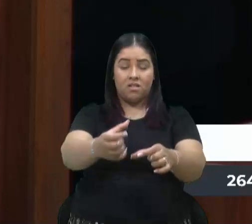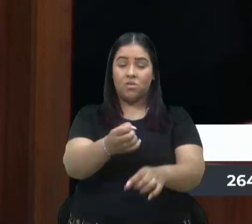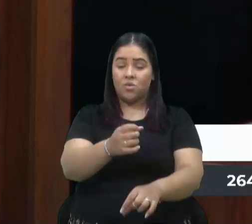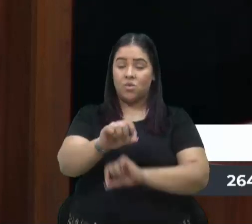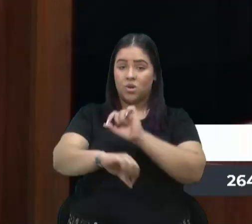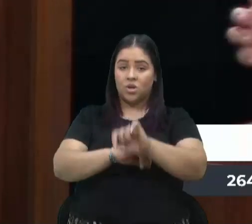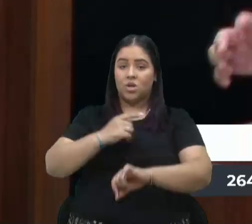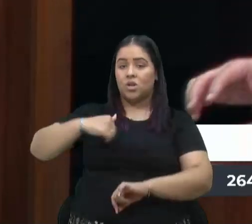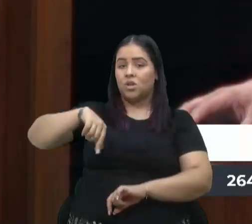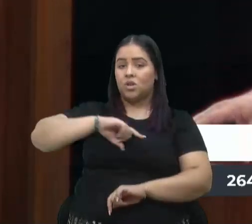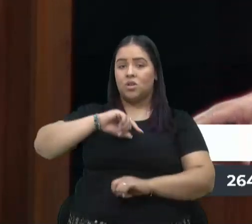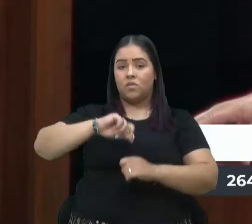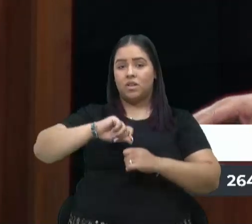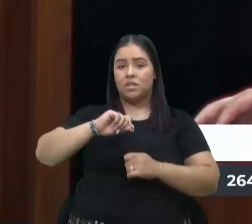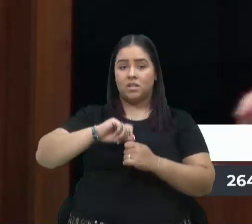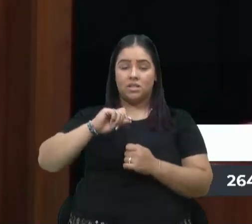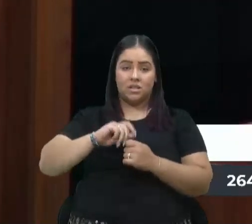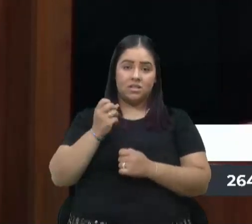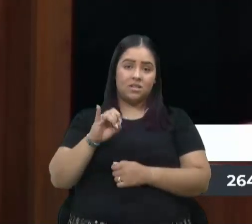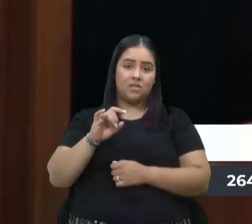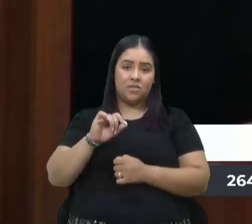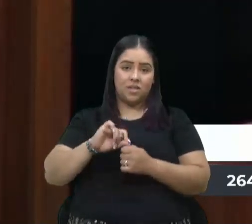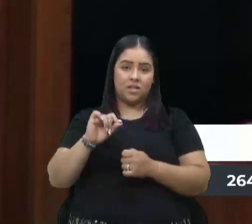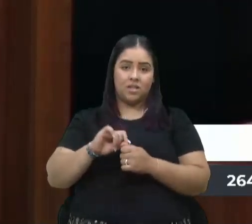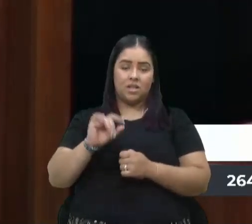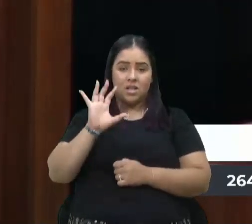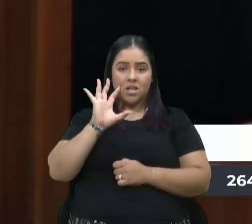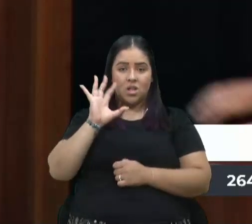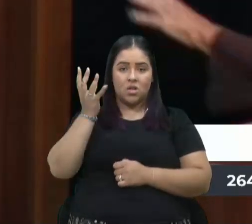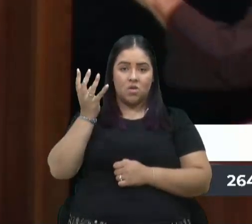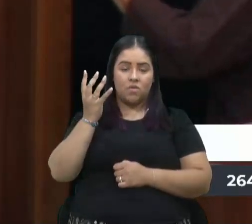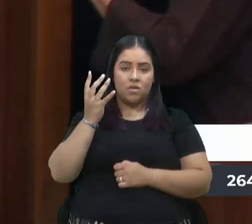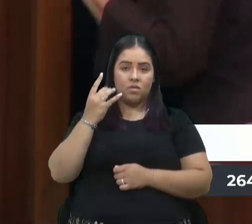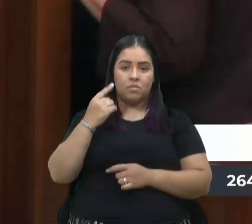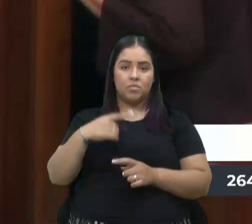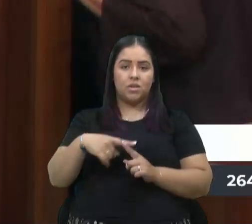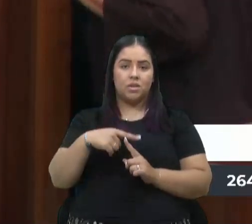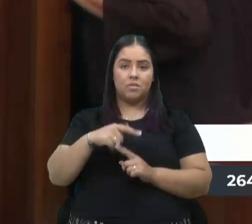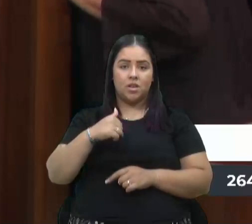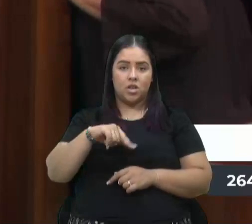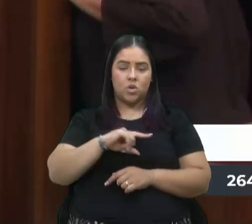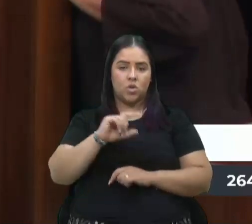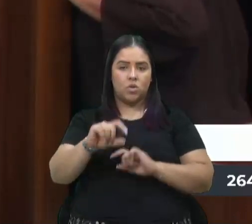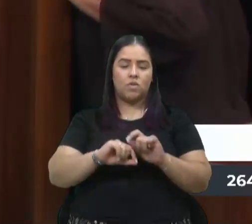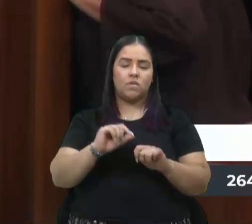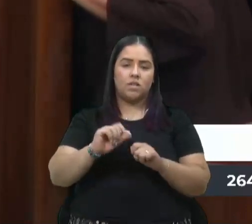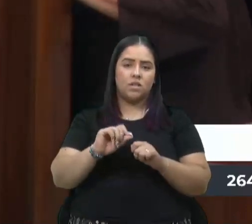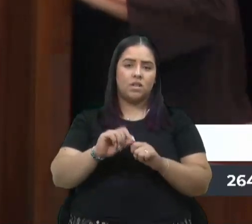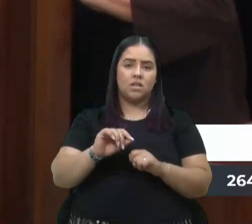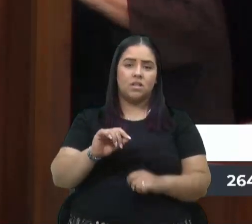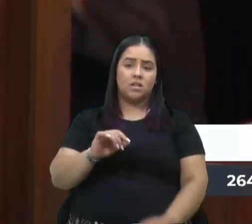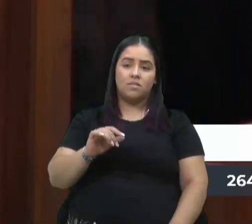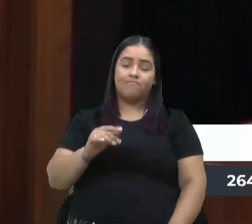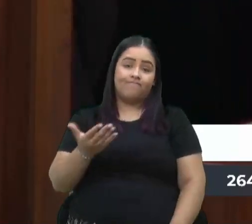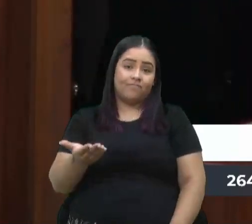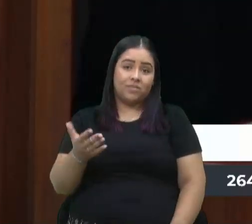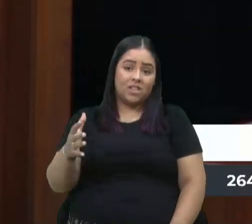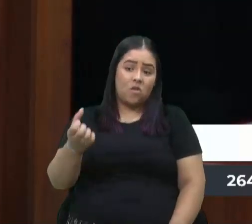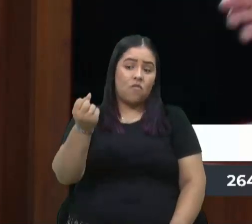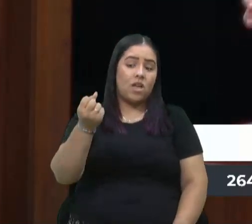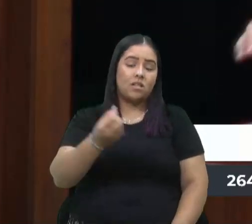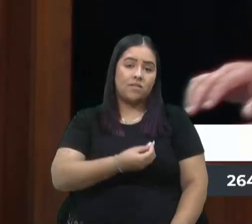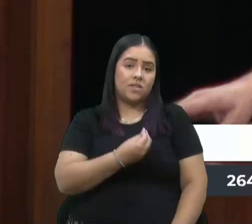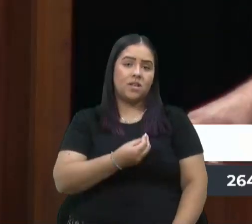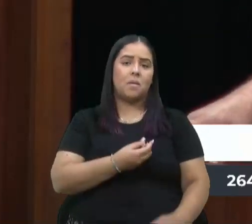vai ser feita uma mini rotatória. Para nós, o que fosse feito, talvez não tivesse salvado essa vida, mas pode